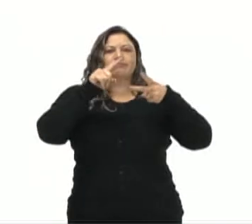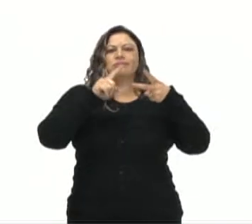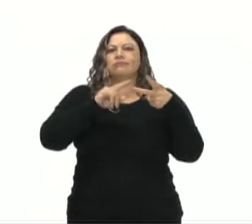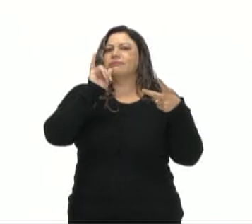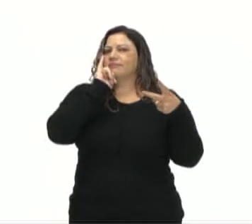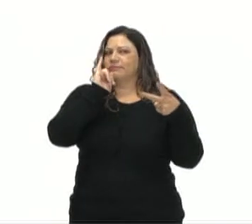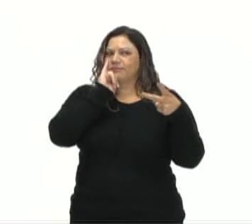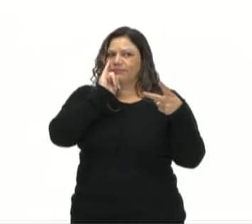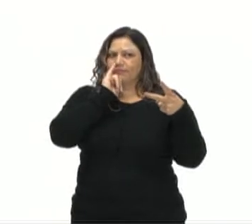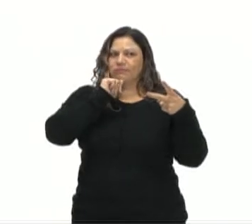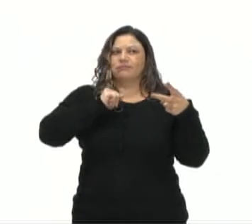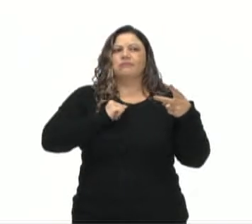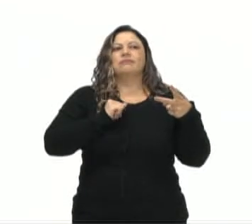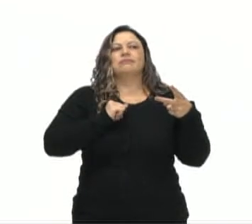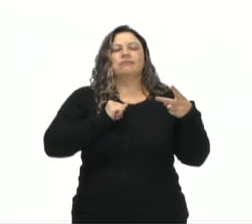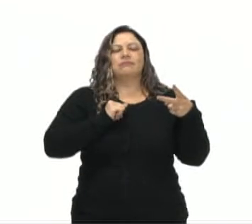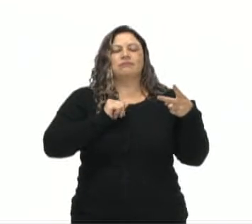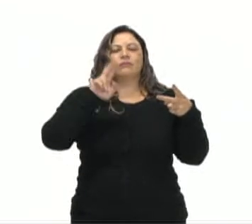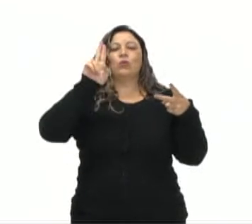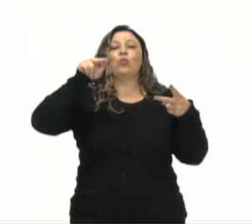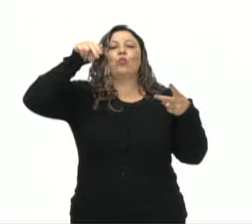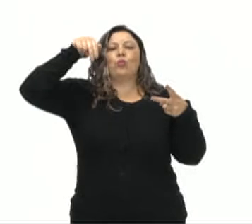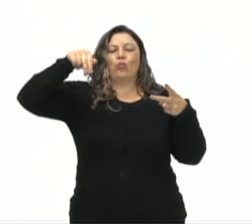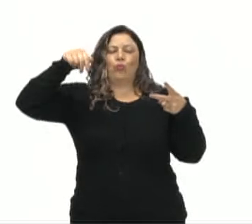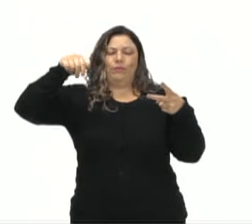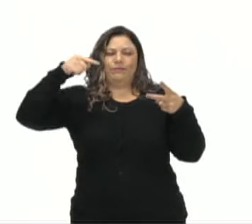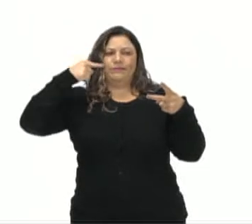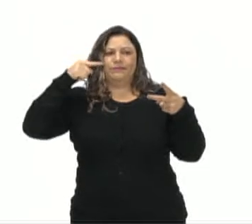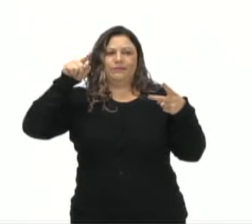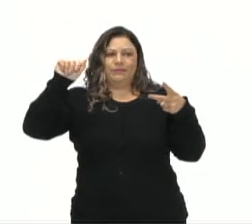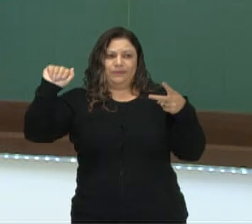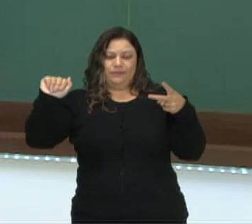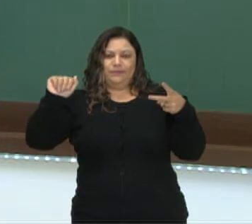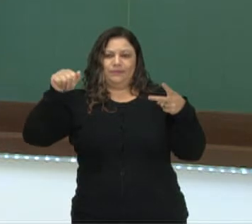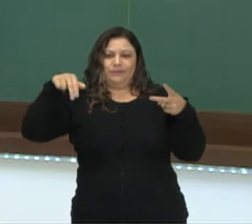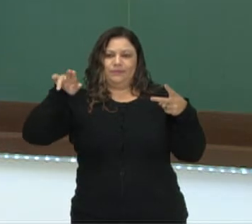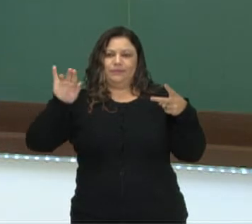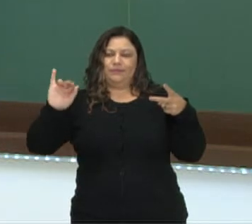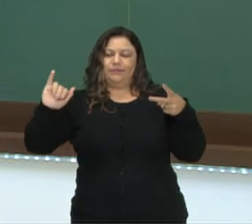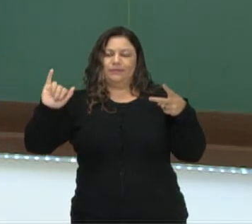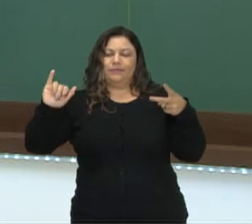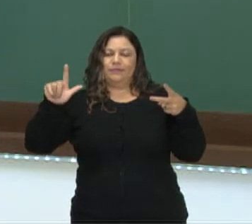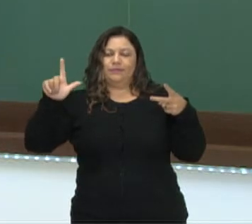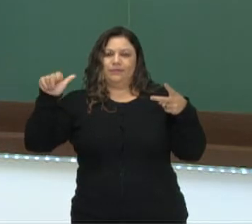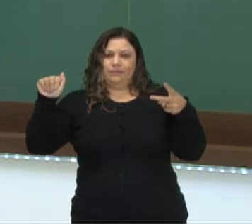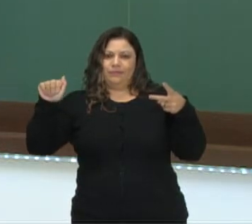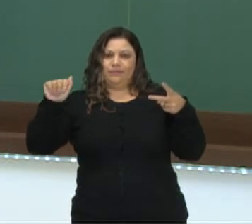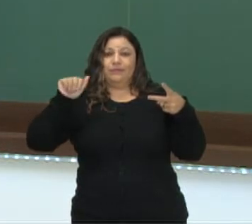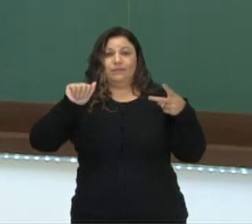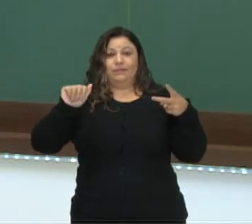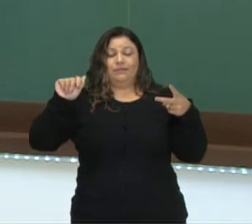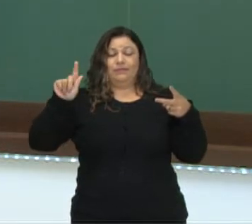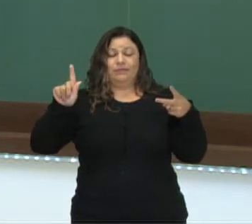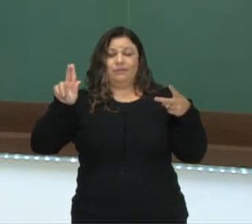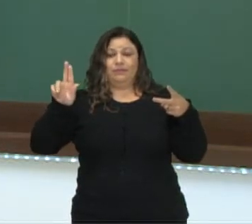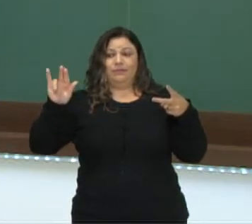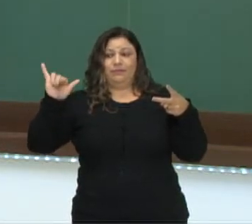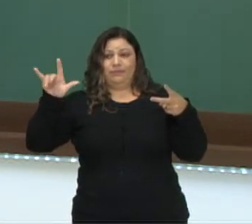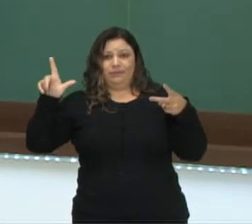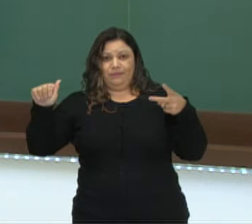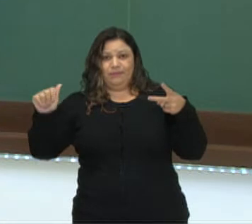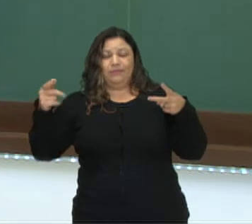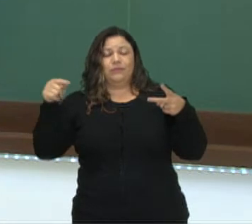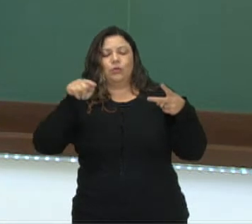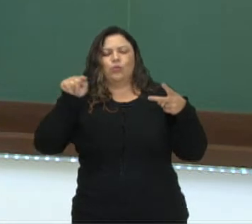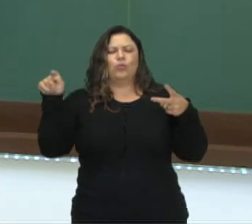Mire, he visto un águila. O que será que é águila? Já vamos ver.